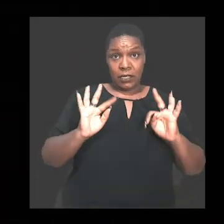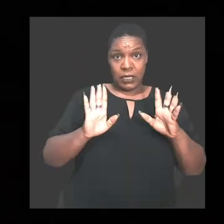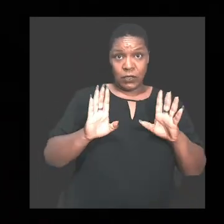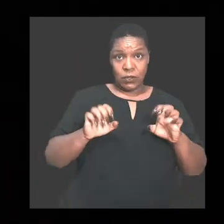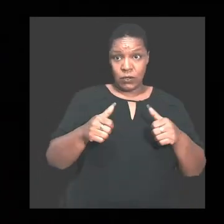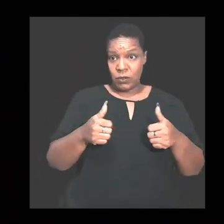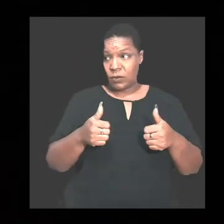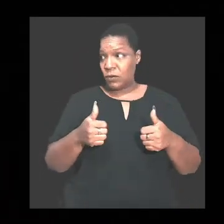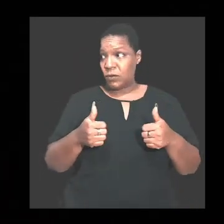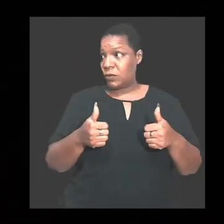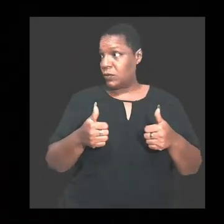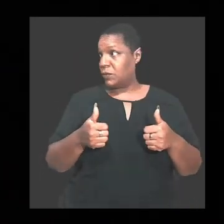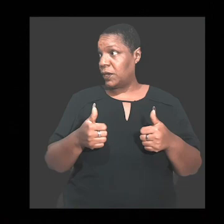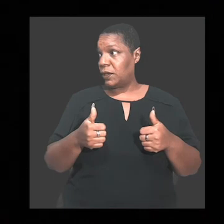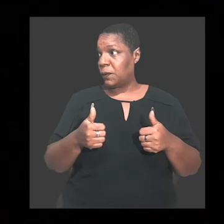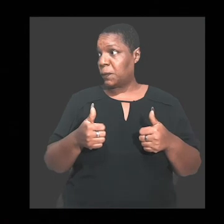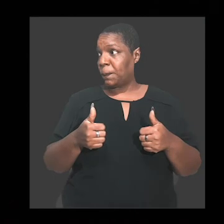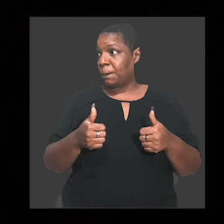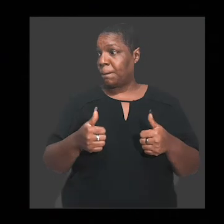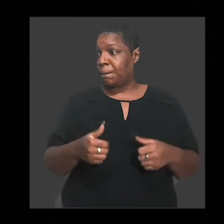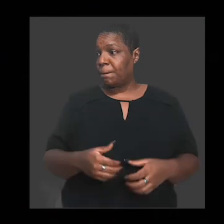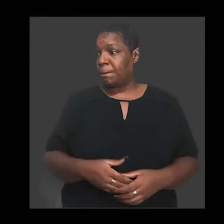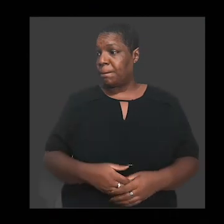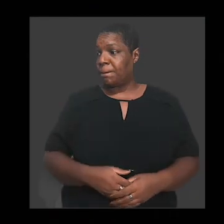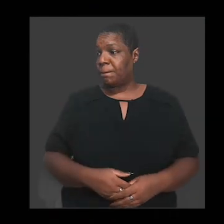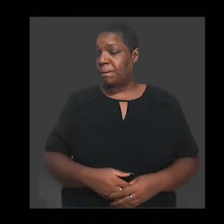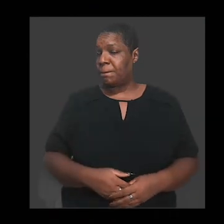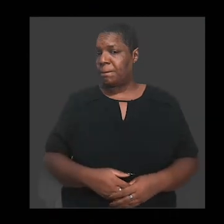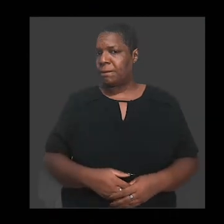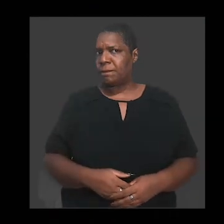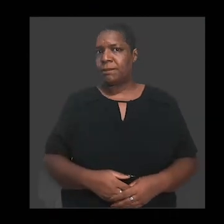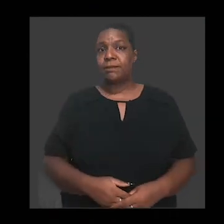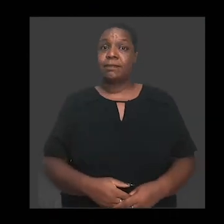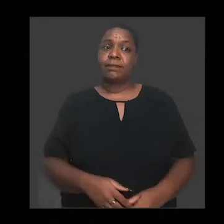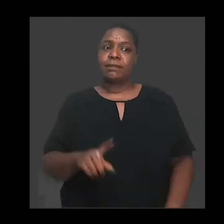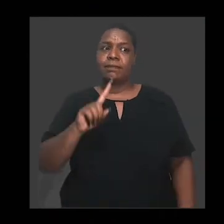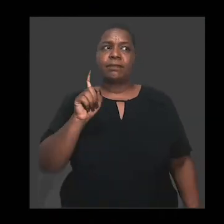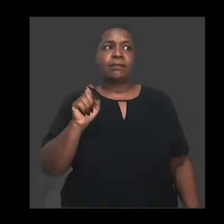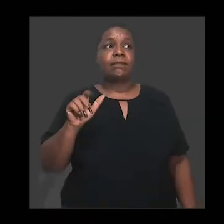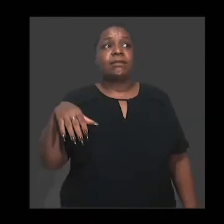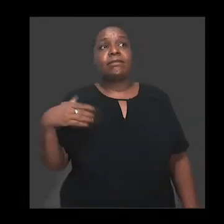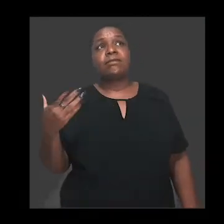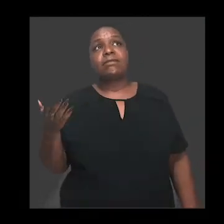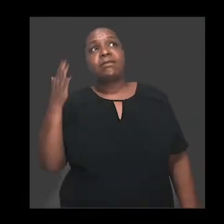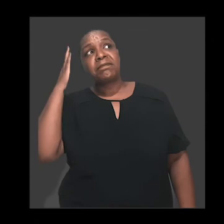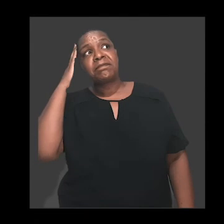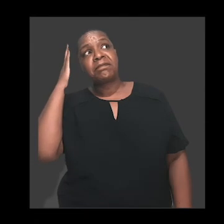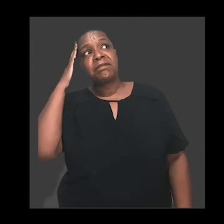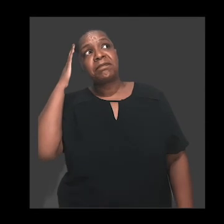Tá tudo bem? Quem sabe?